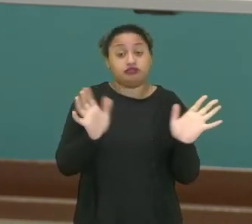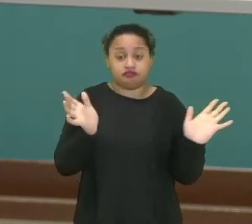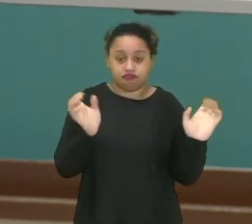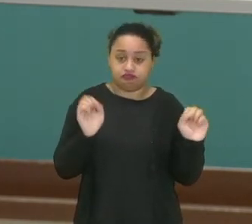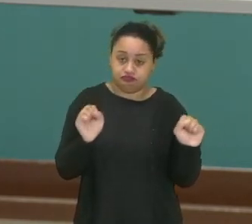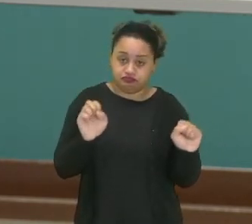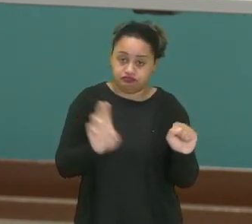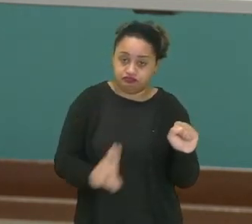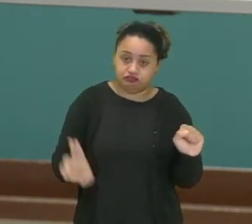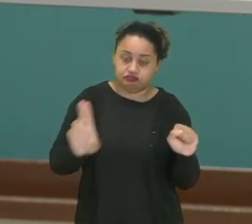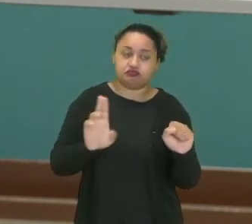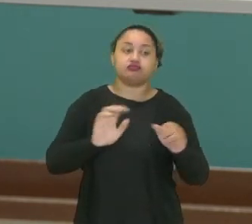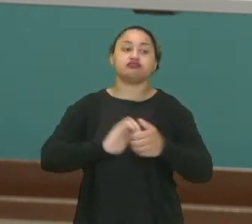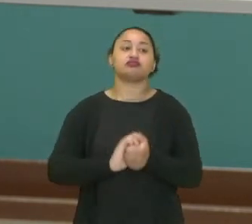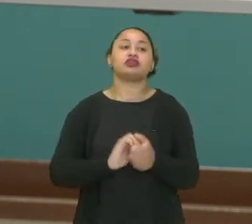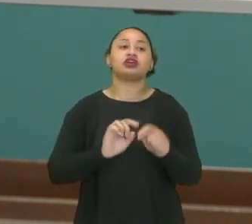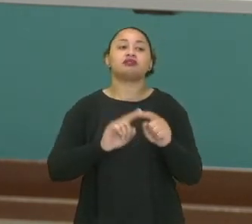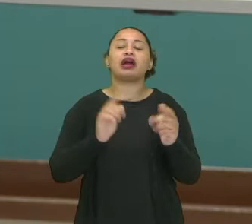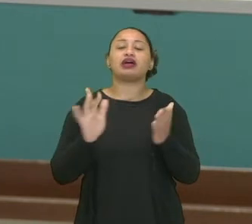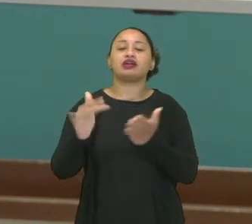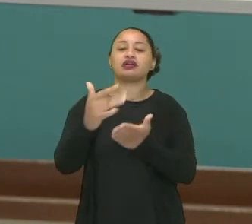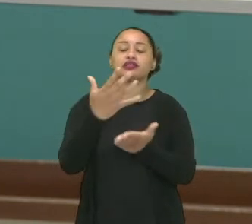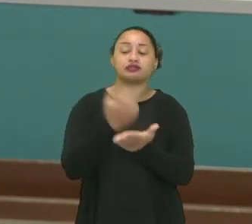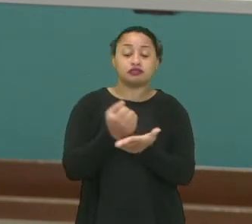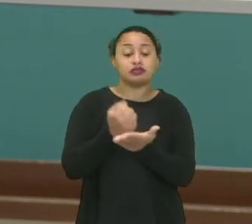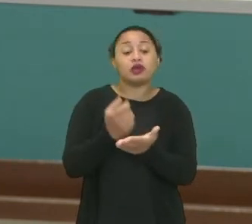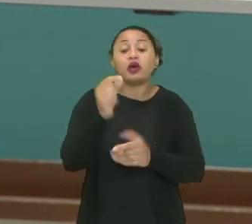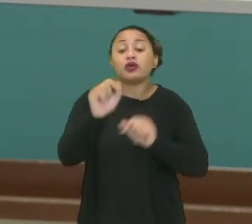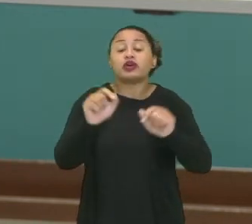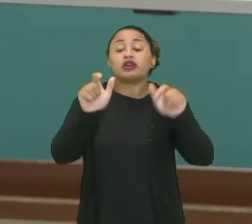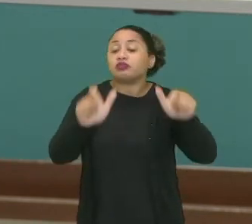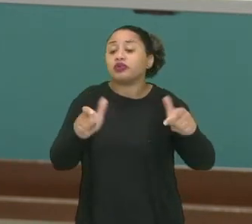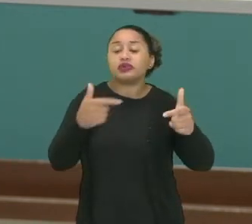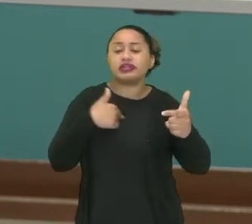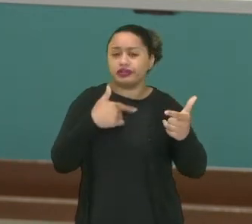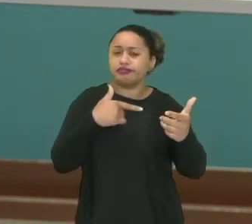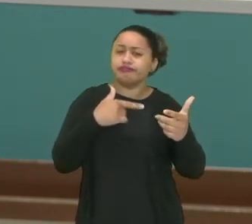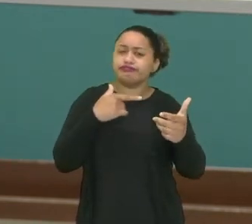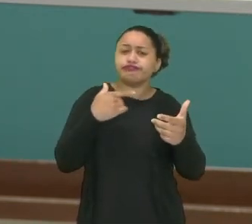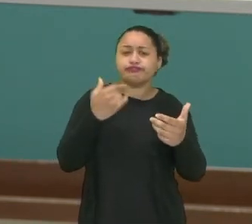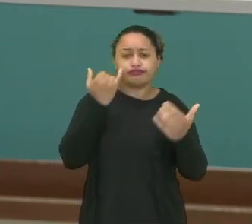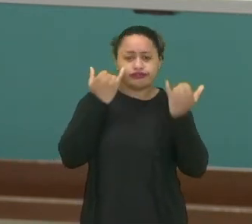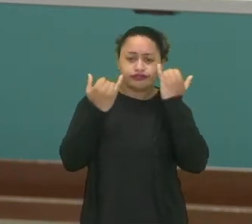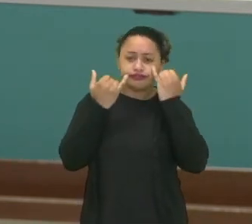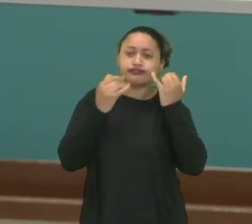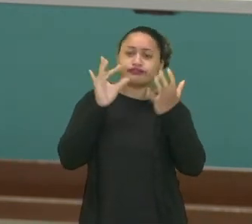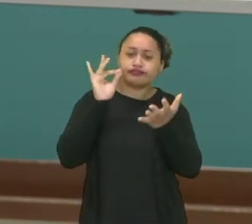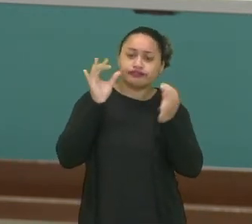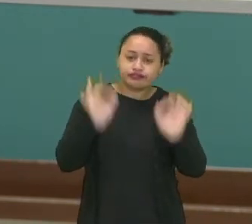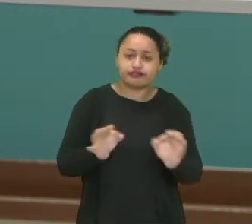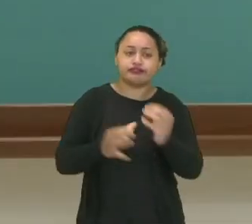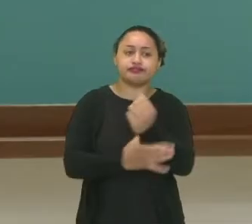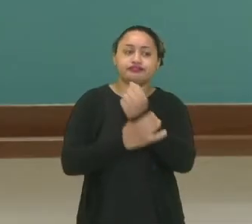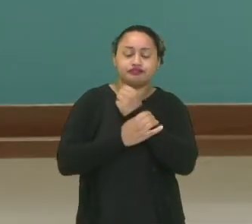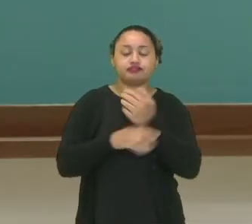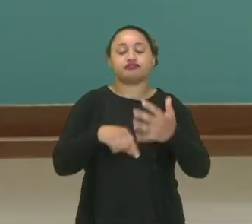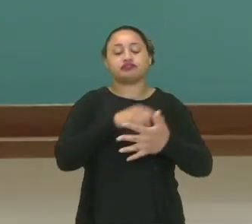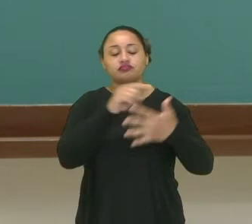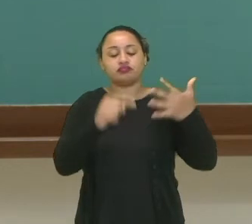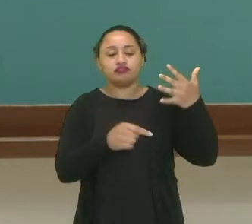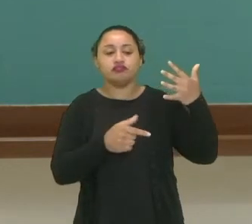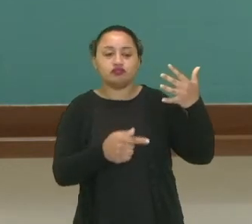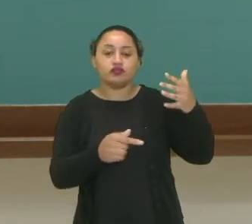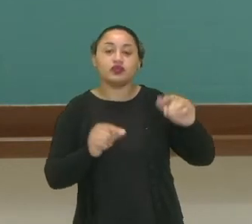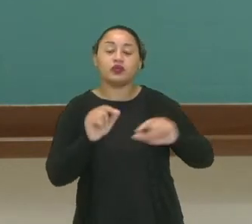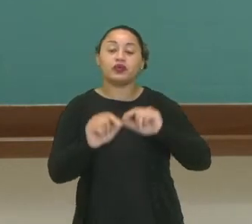O dado estatístico, né, de uma fonte confiável, né, não pode inventar dado. No 7, a gente chega ao quê? No